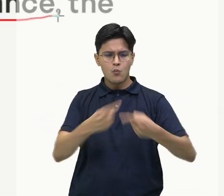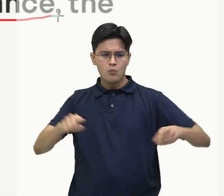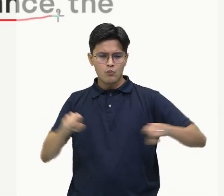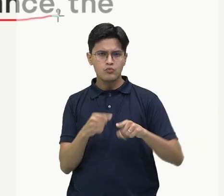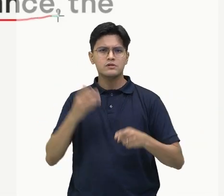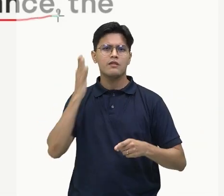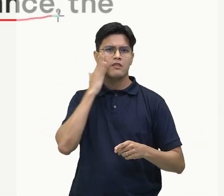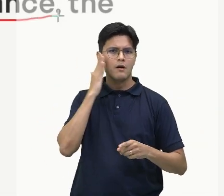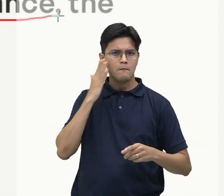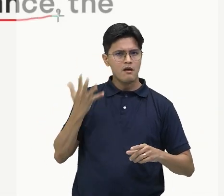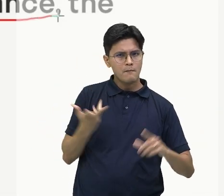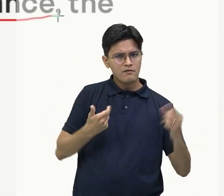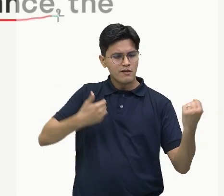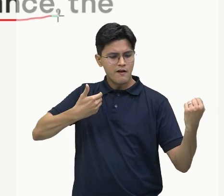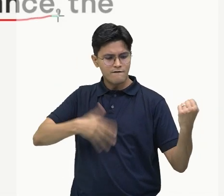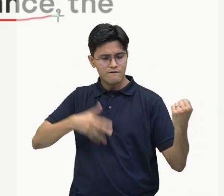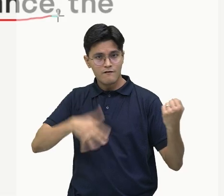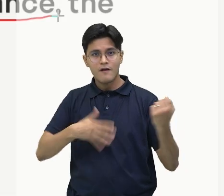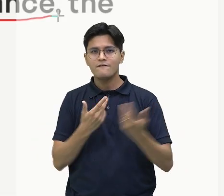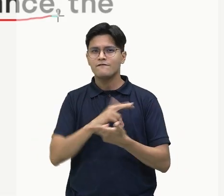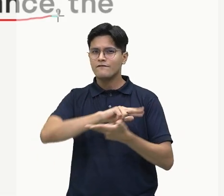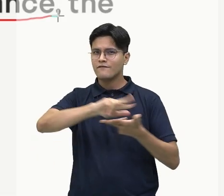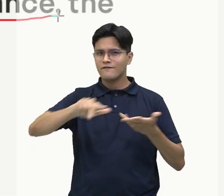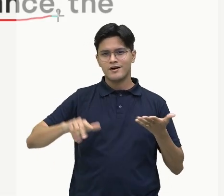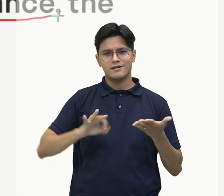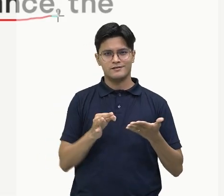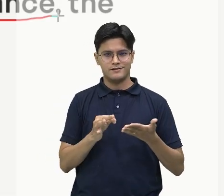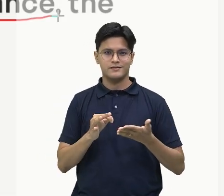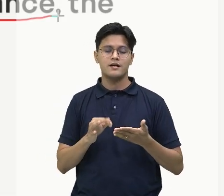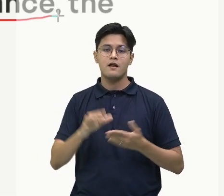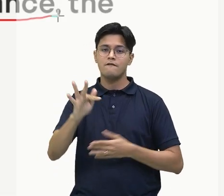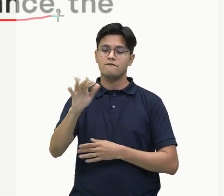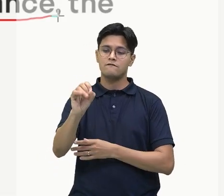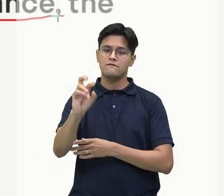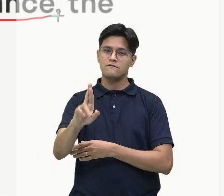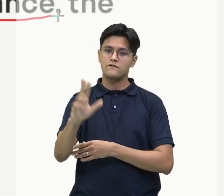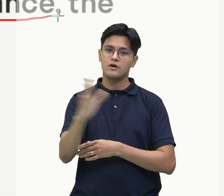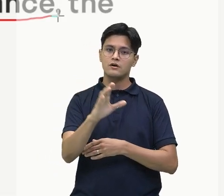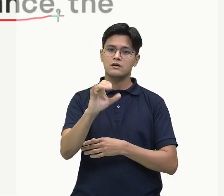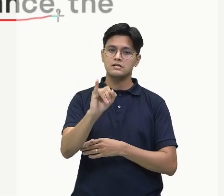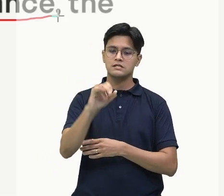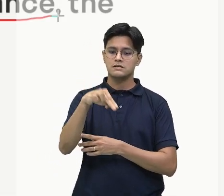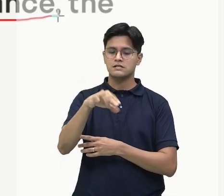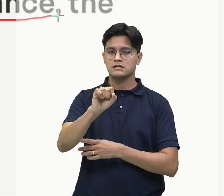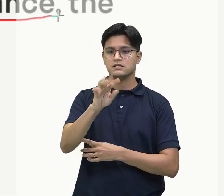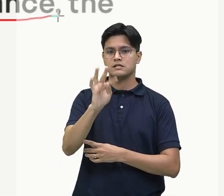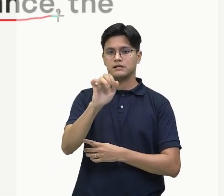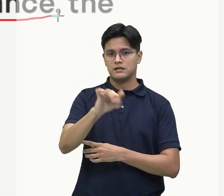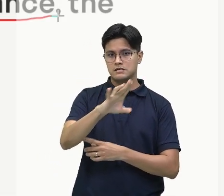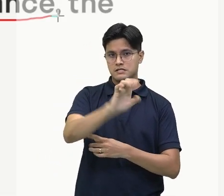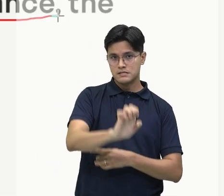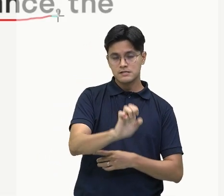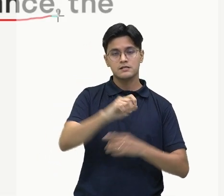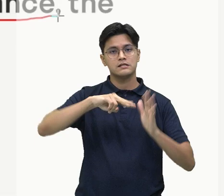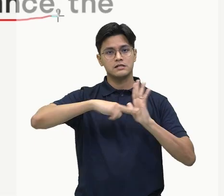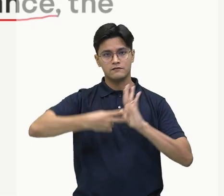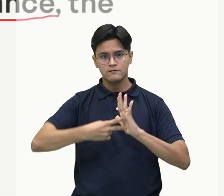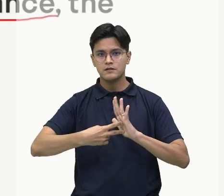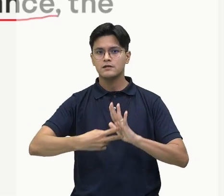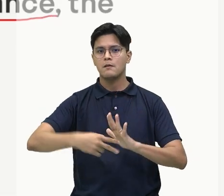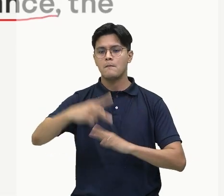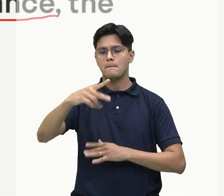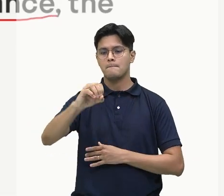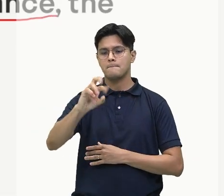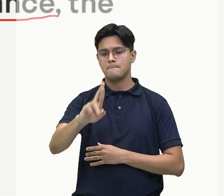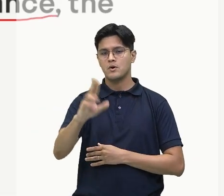for instance significa, por exemplo, é uma palavra sinônima, tá? De, por exemplo, em inglês, for example. The guitar. Guitar